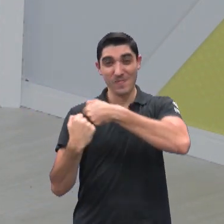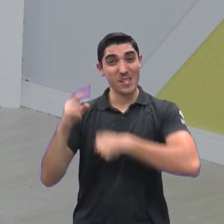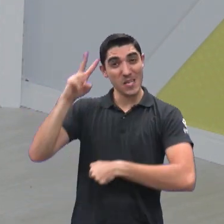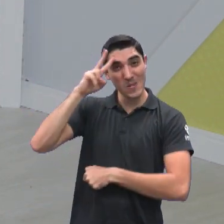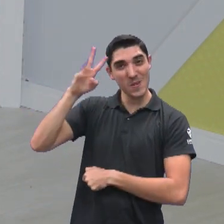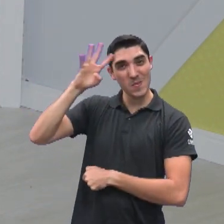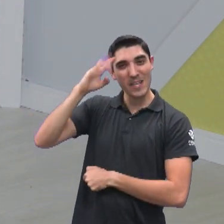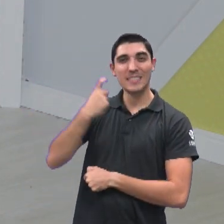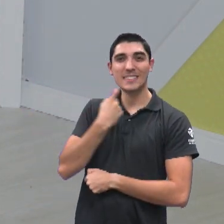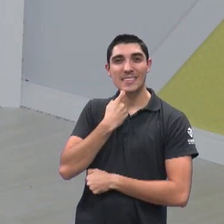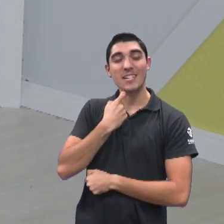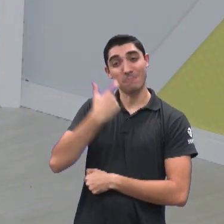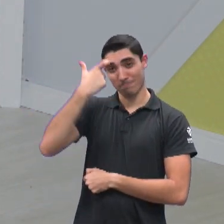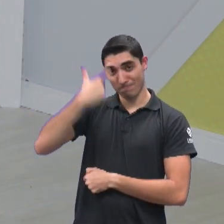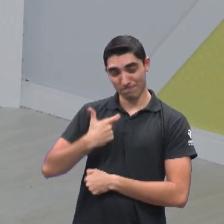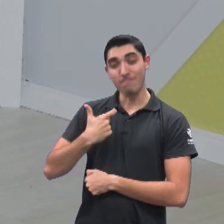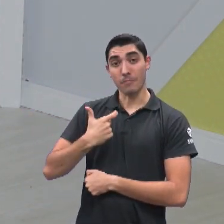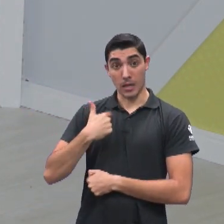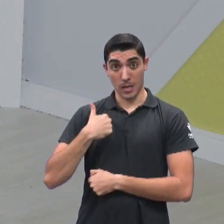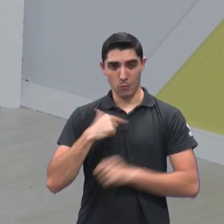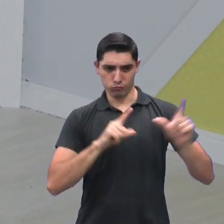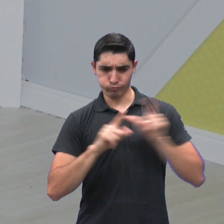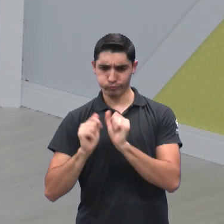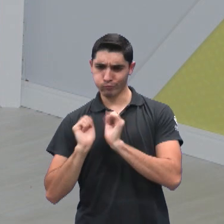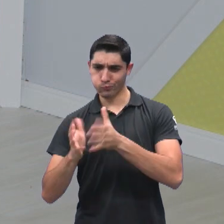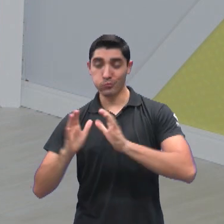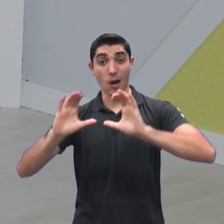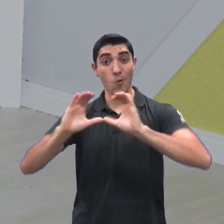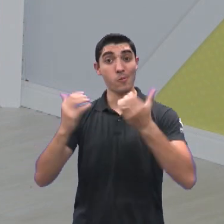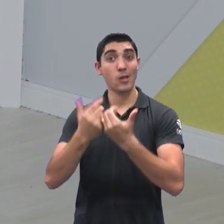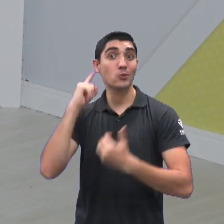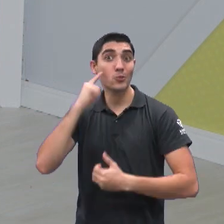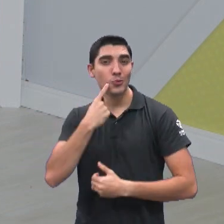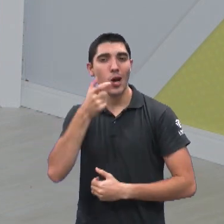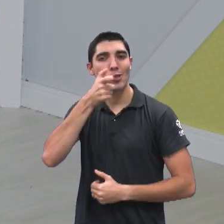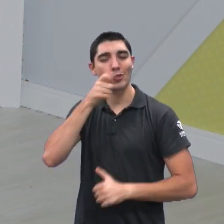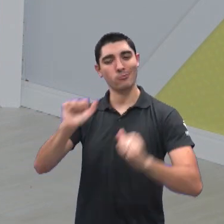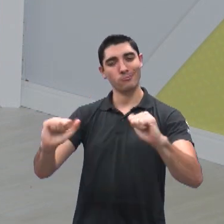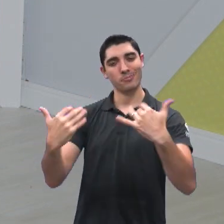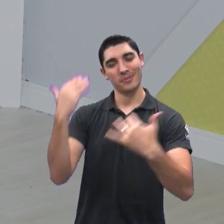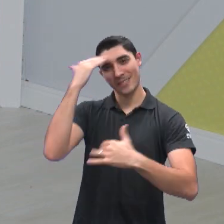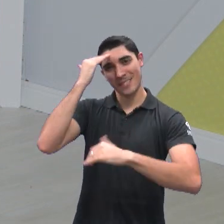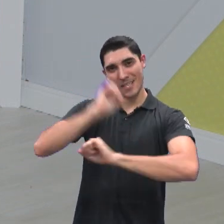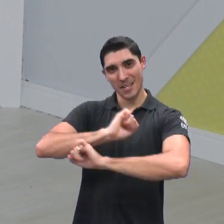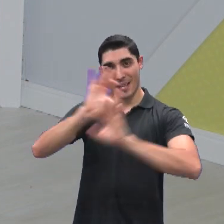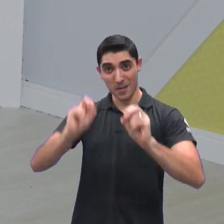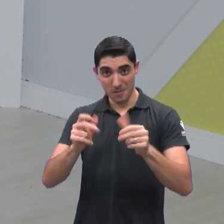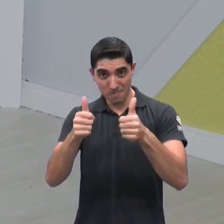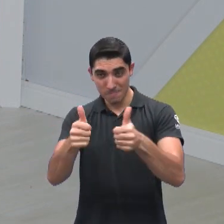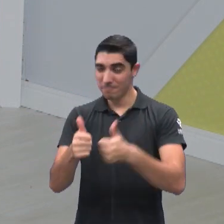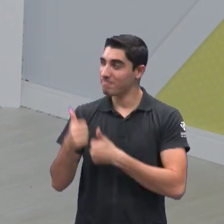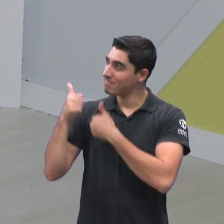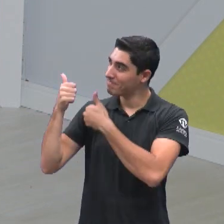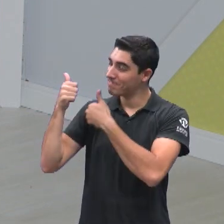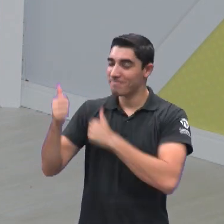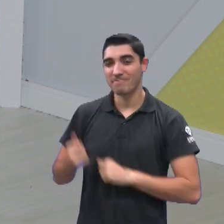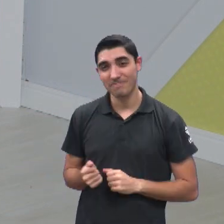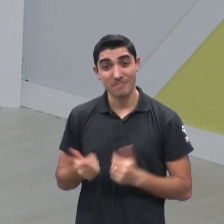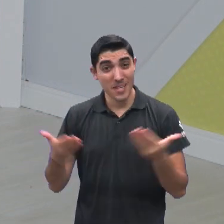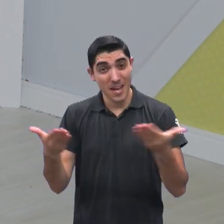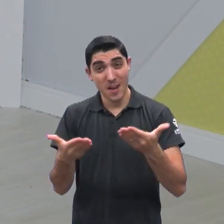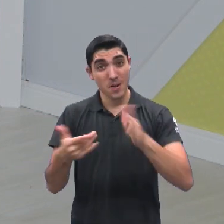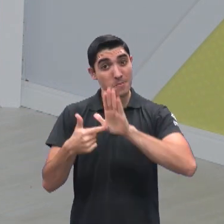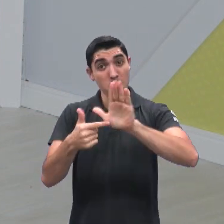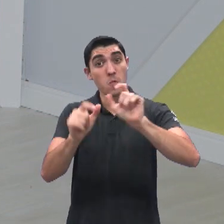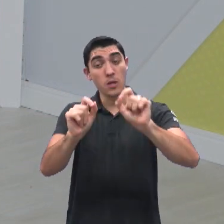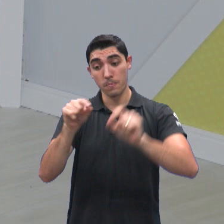sexta. O Luizão que sempre leva a informação para a comunidade surda que acompanha o nosso programa, tá certo? E a gente começa o Hora de hoje falando de